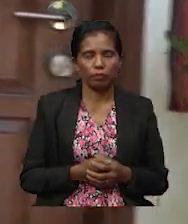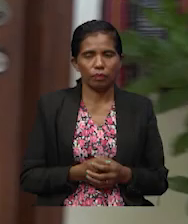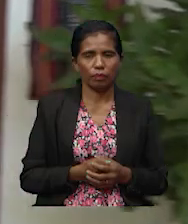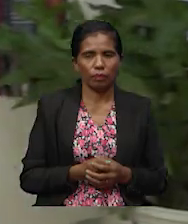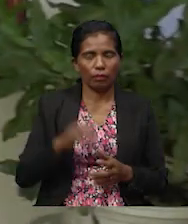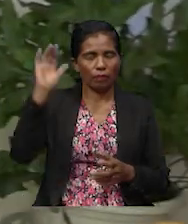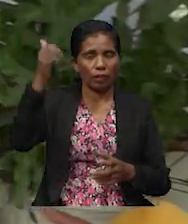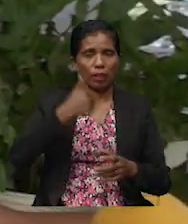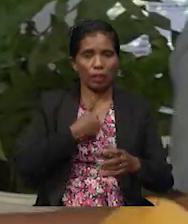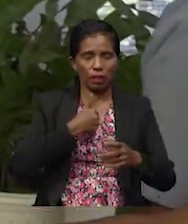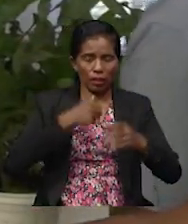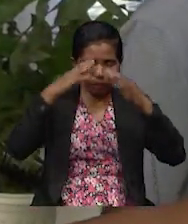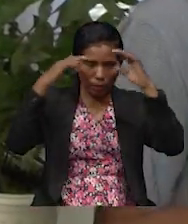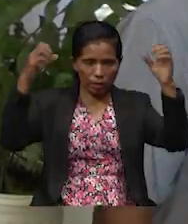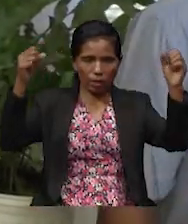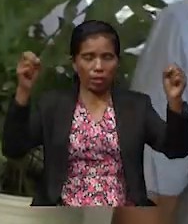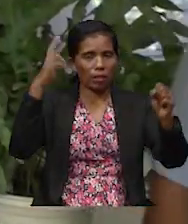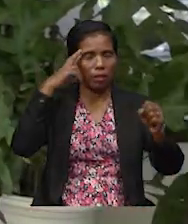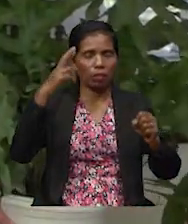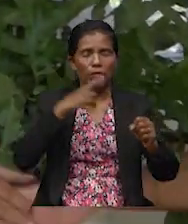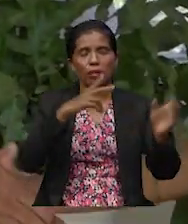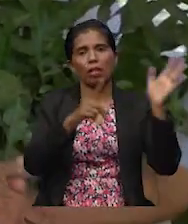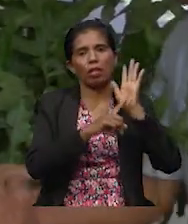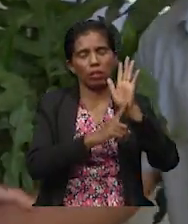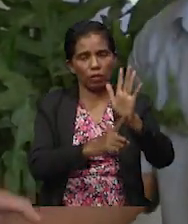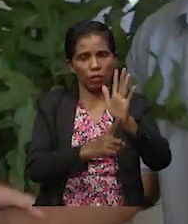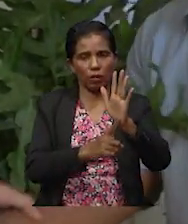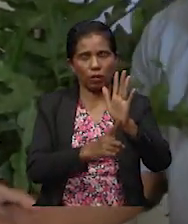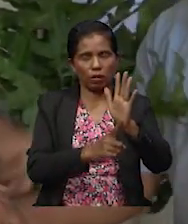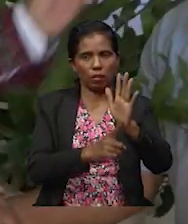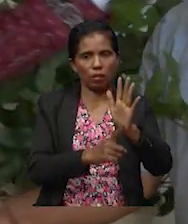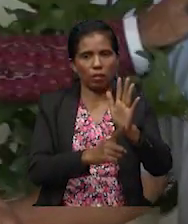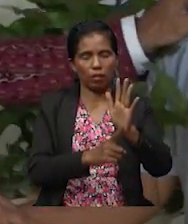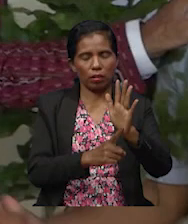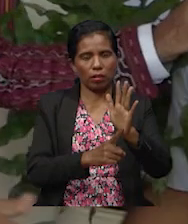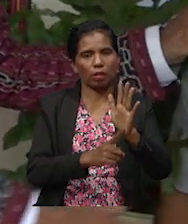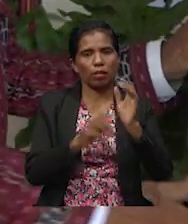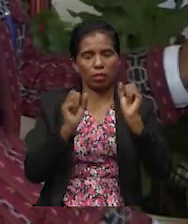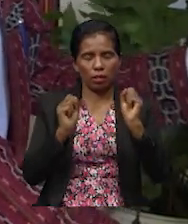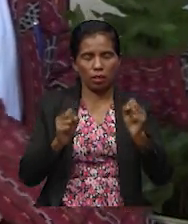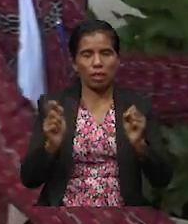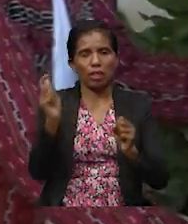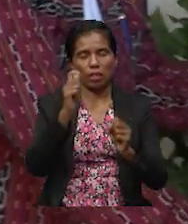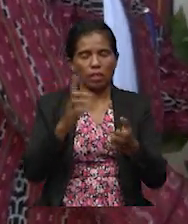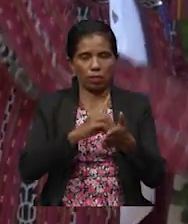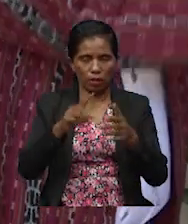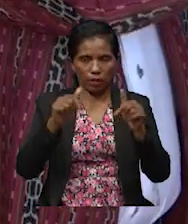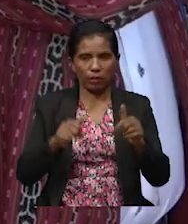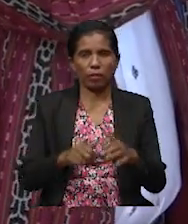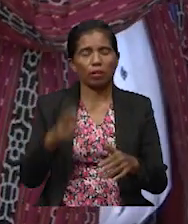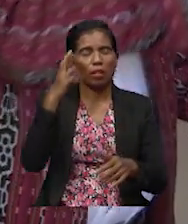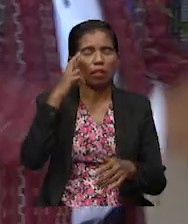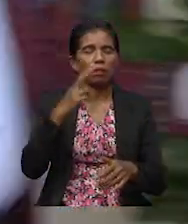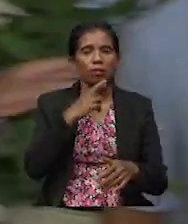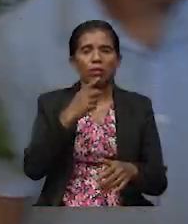Candidato presidente da República, José Ramos Horta, ratou assunto né, e em minha residência farol terça semana né. José Ramos